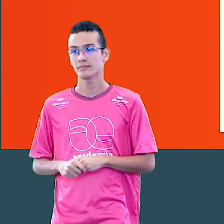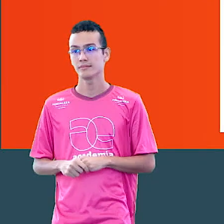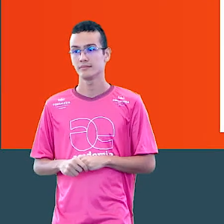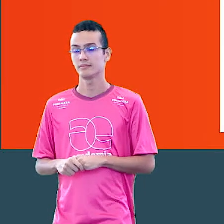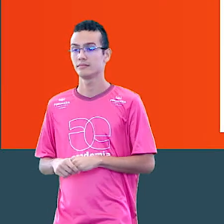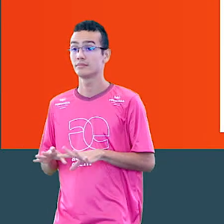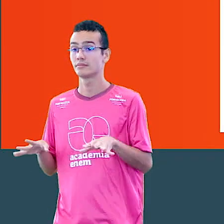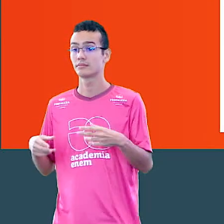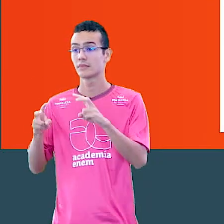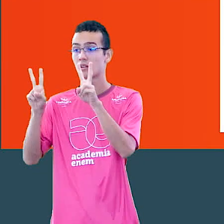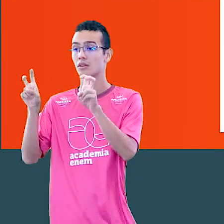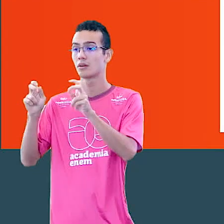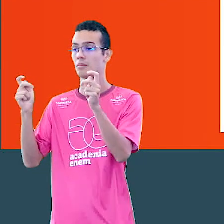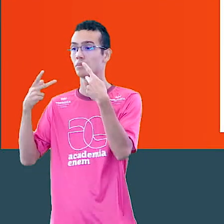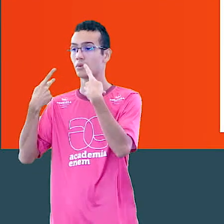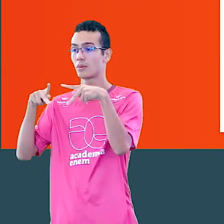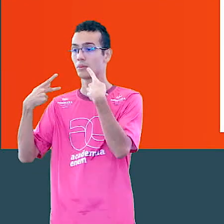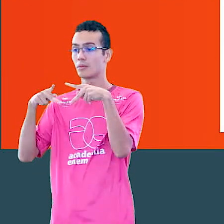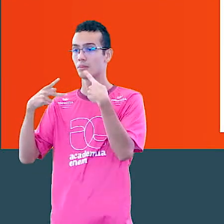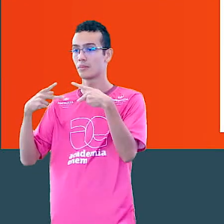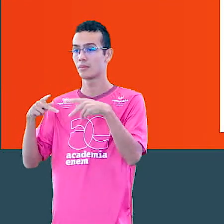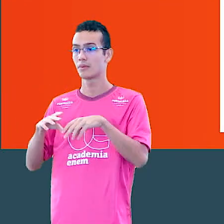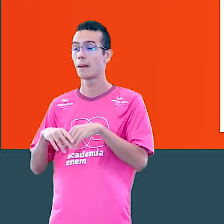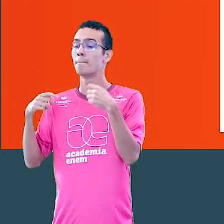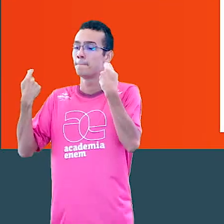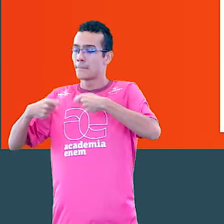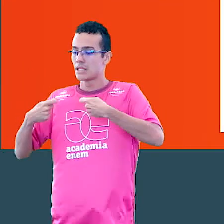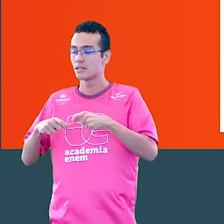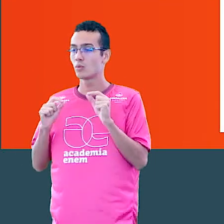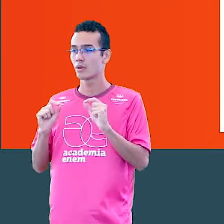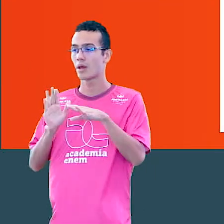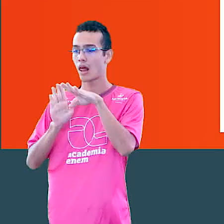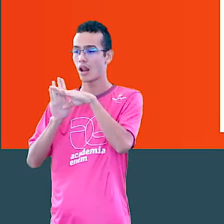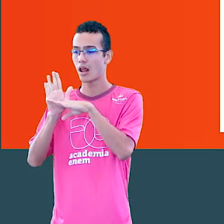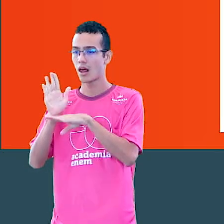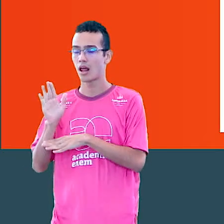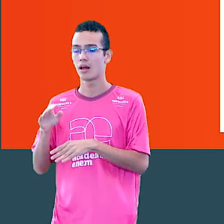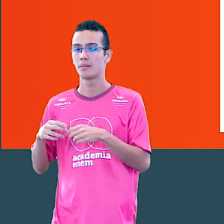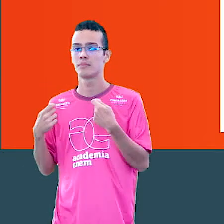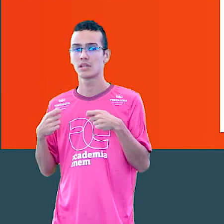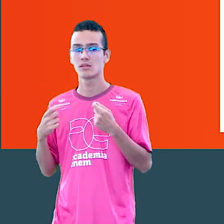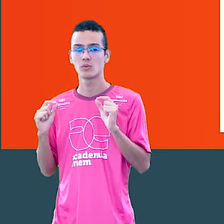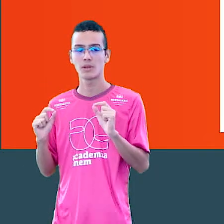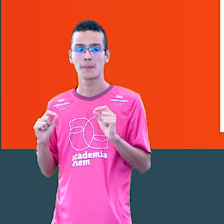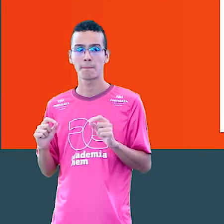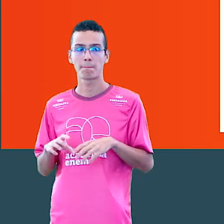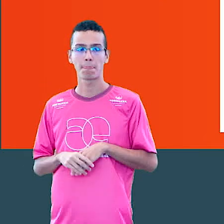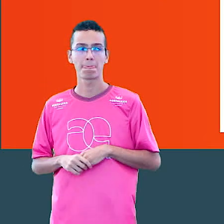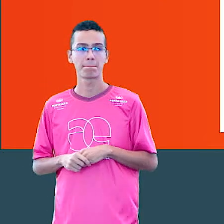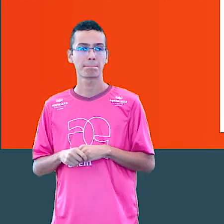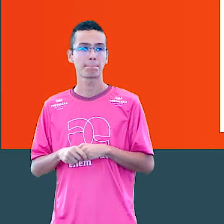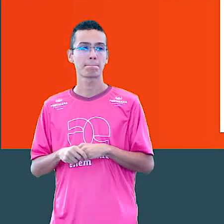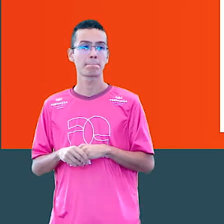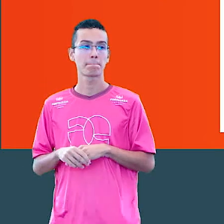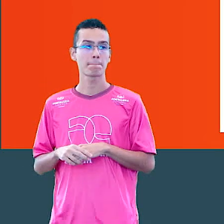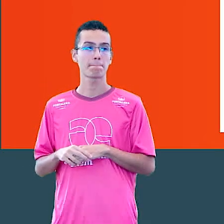O que é necessário? Ter participado. Vamos ver aqui essa dúvida.